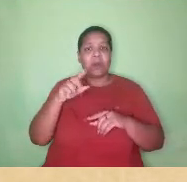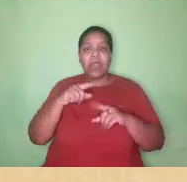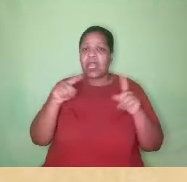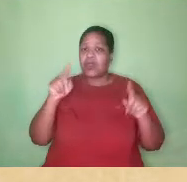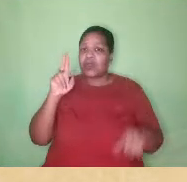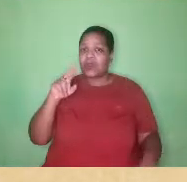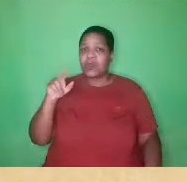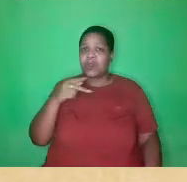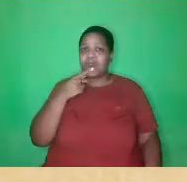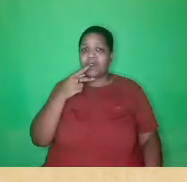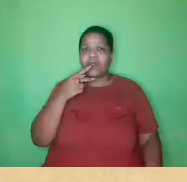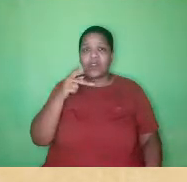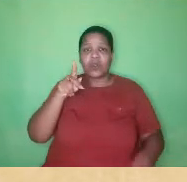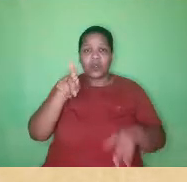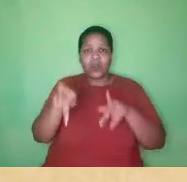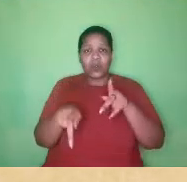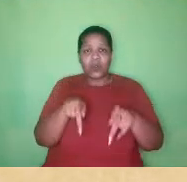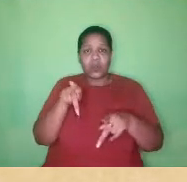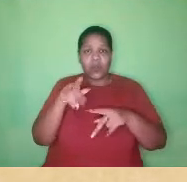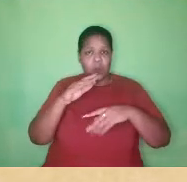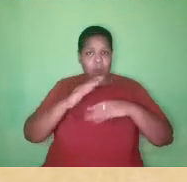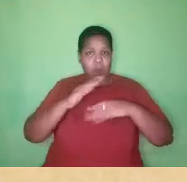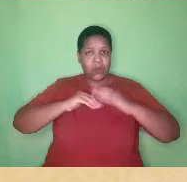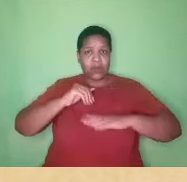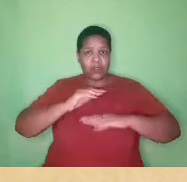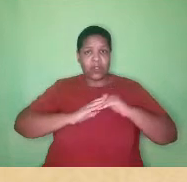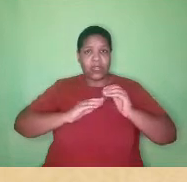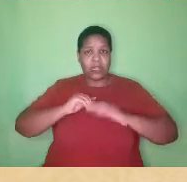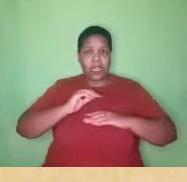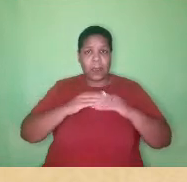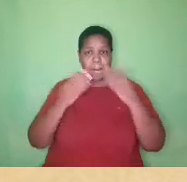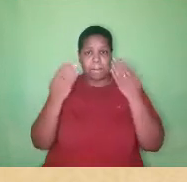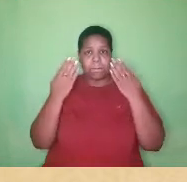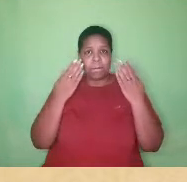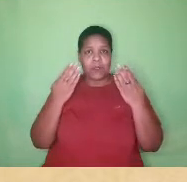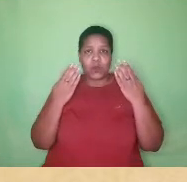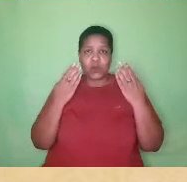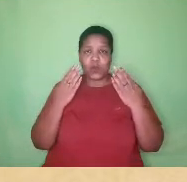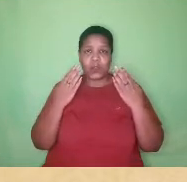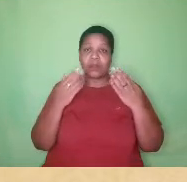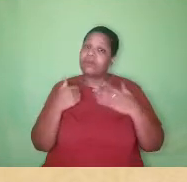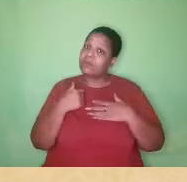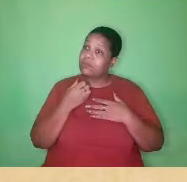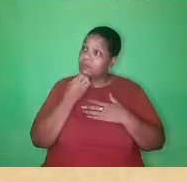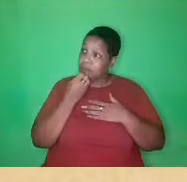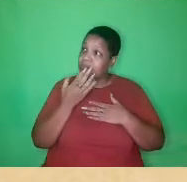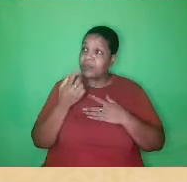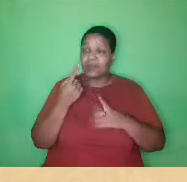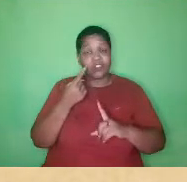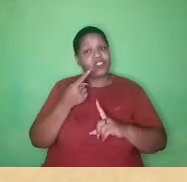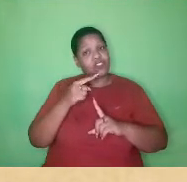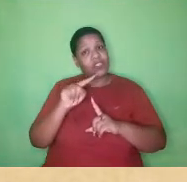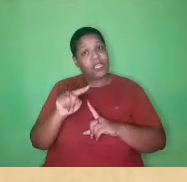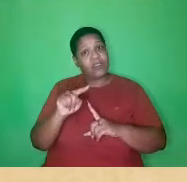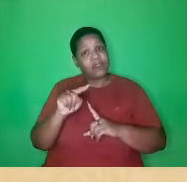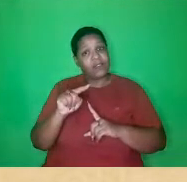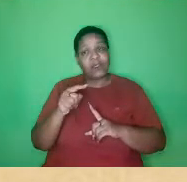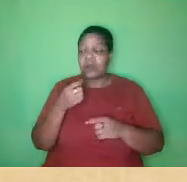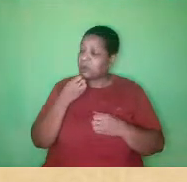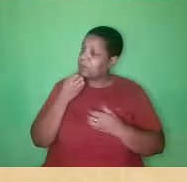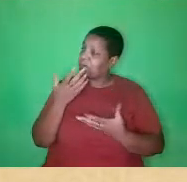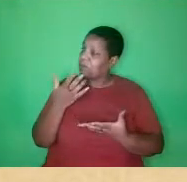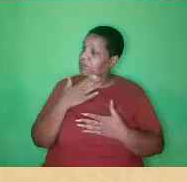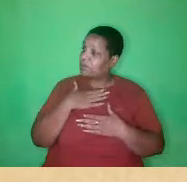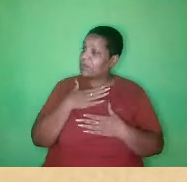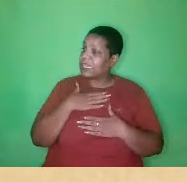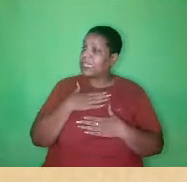de profissionais, né, na área de Psicologia. Então, é um bom desafio. Né? Então, um pouco das minhas